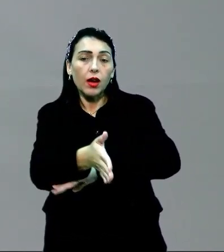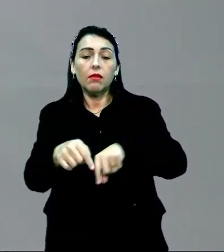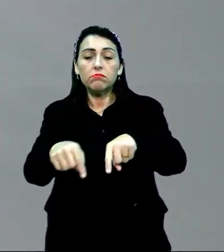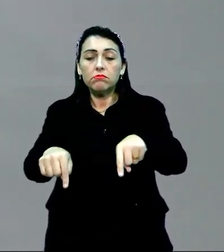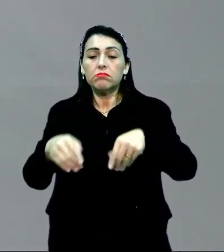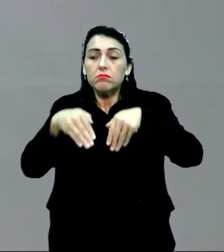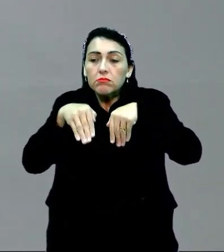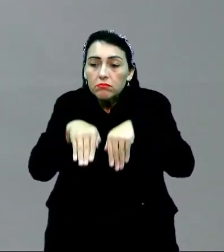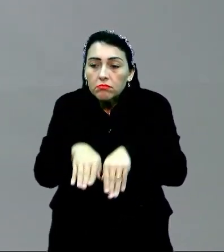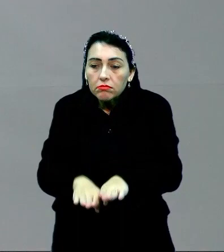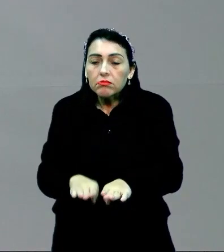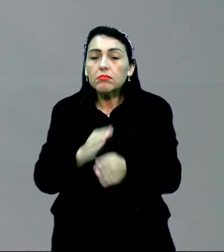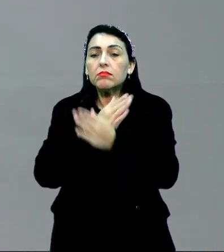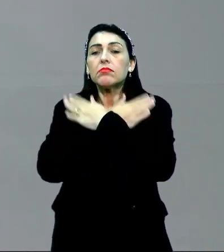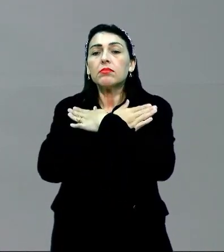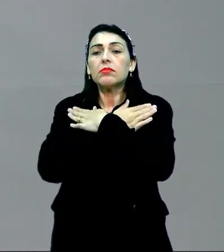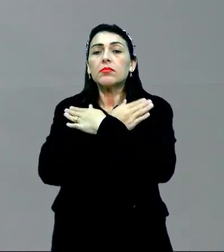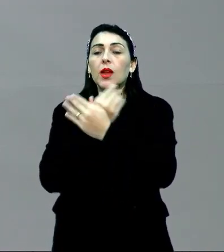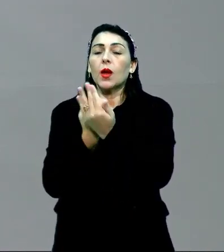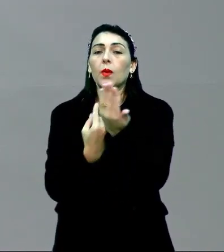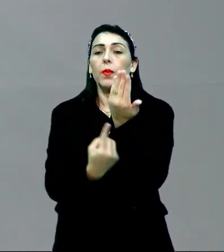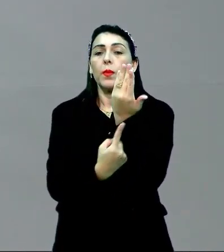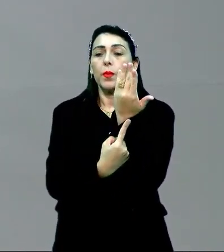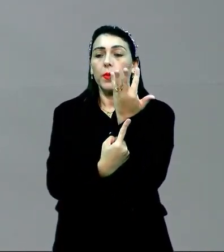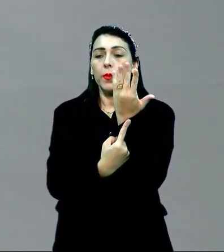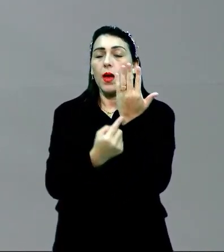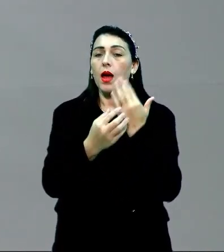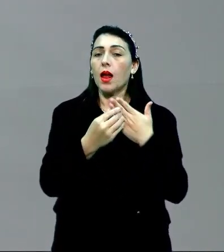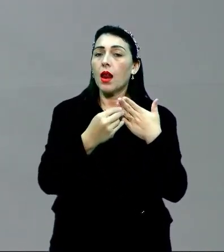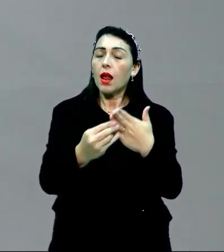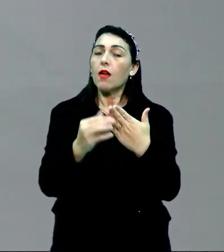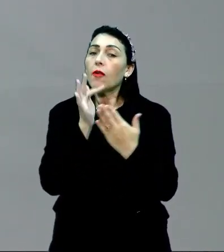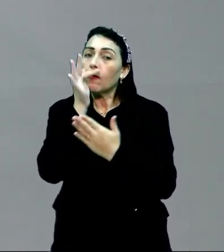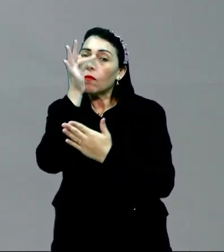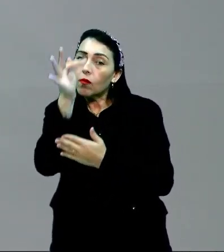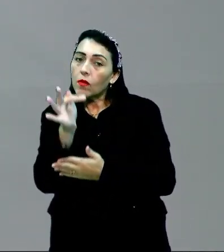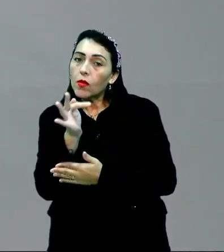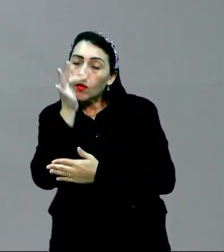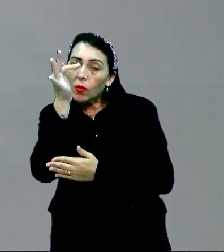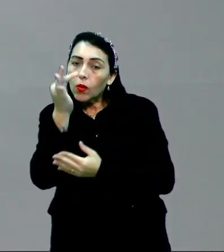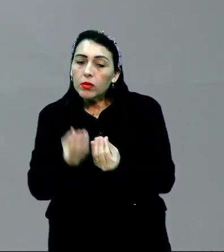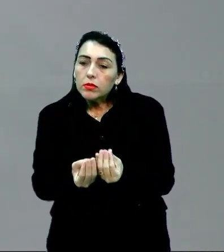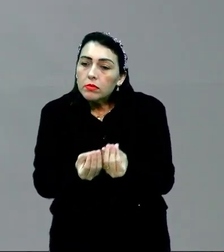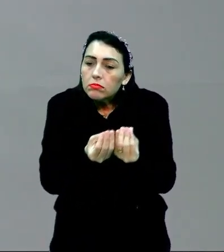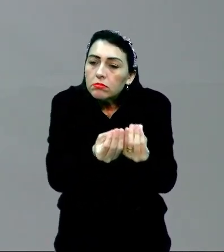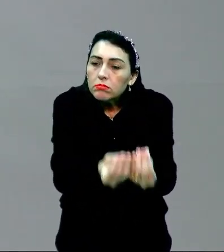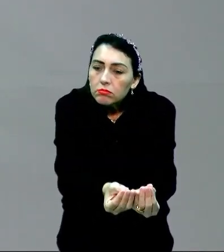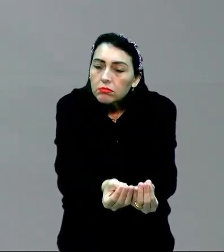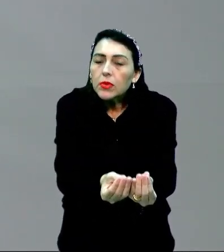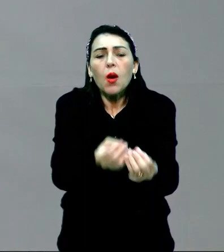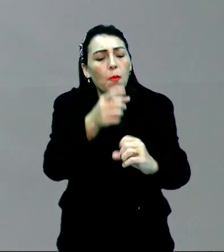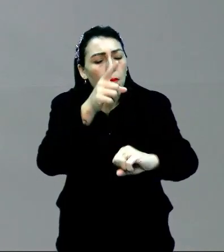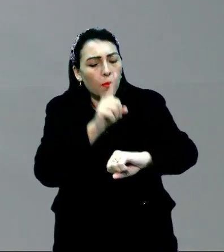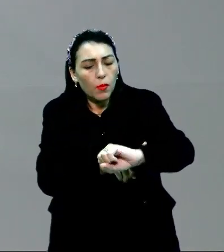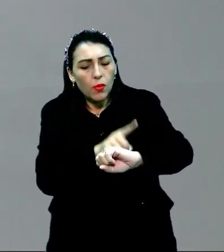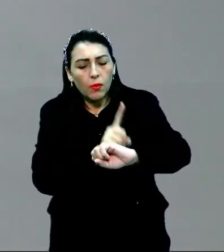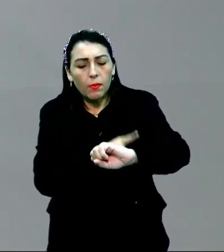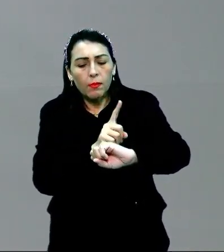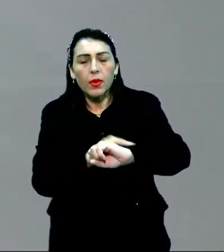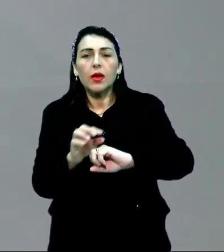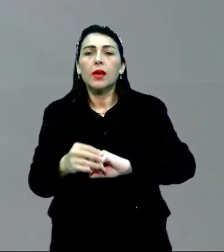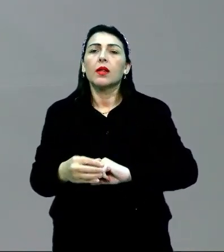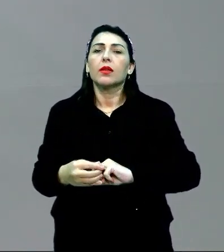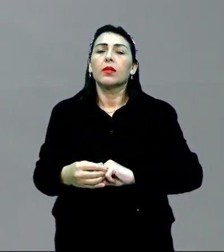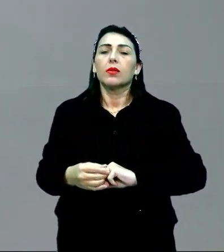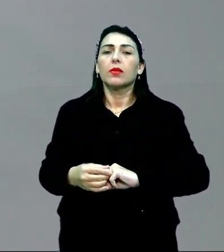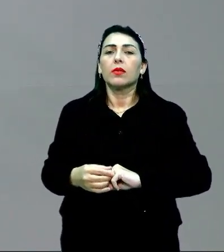e o cemitérios acender velas né levar flores então costuma dedicar aquele momento ali né